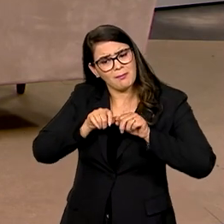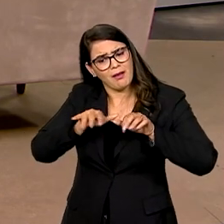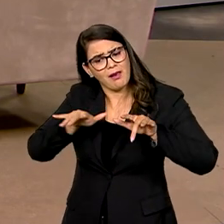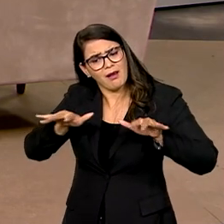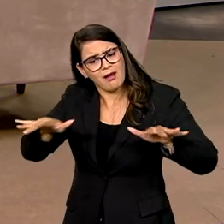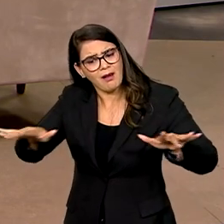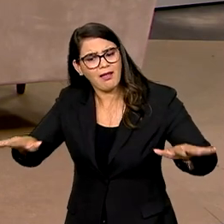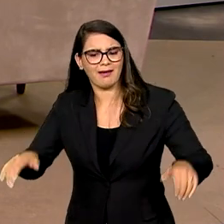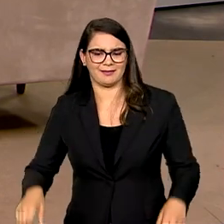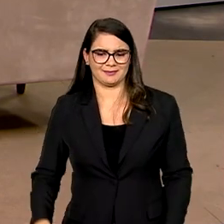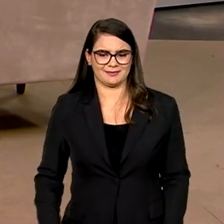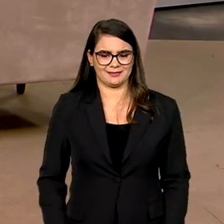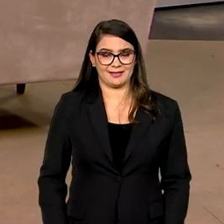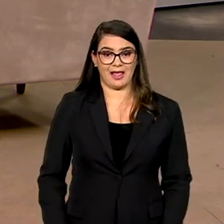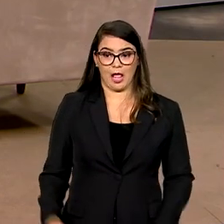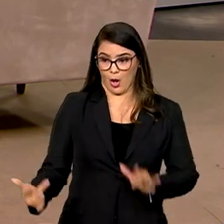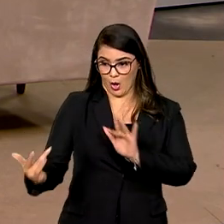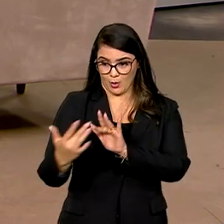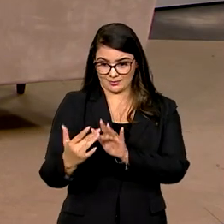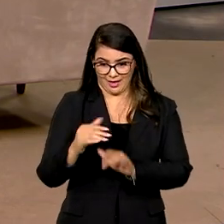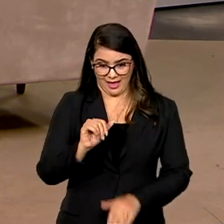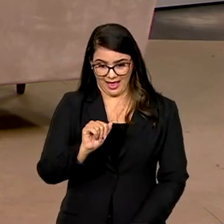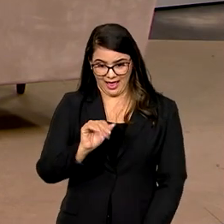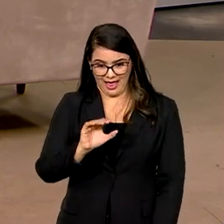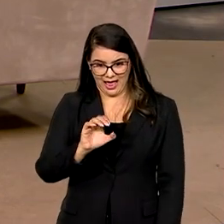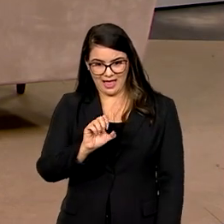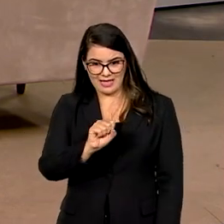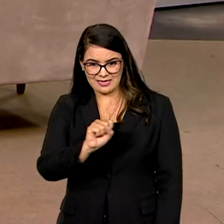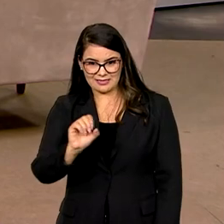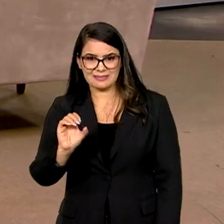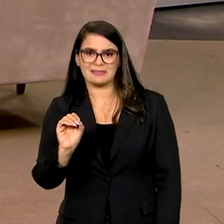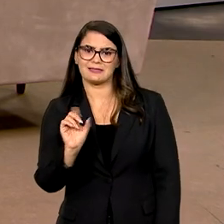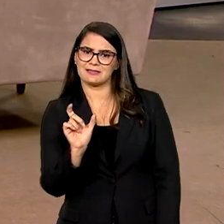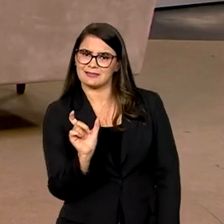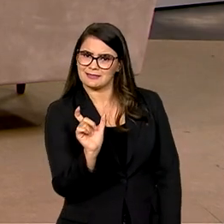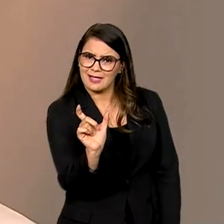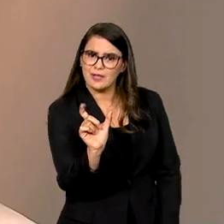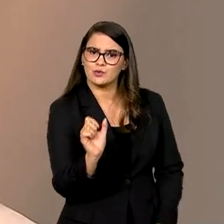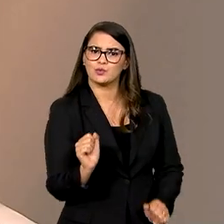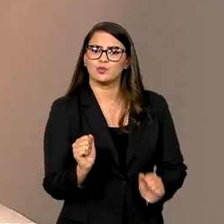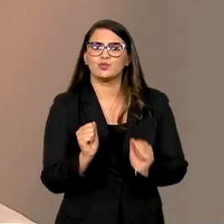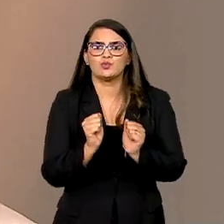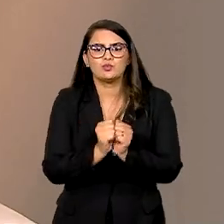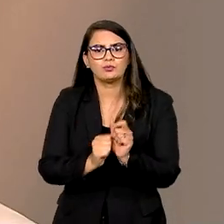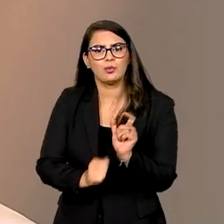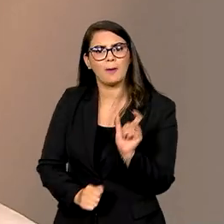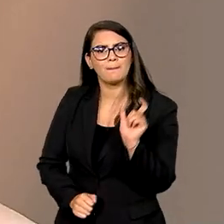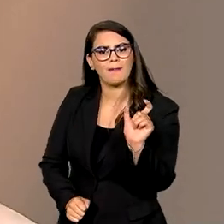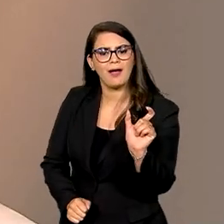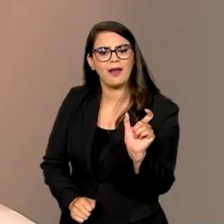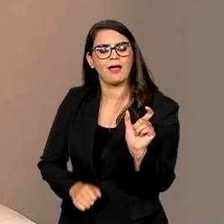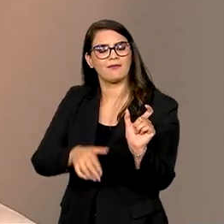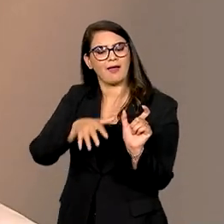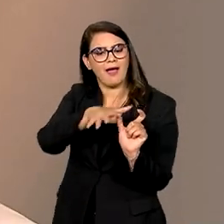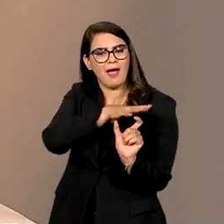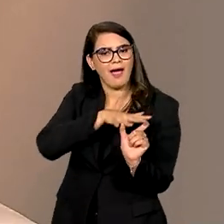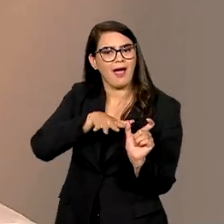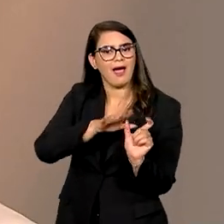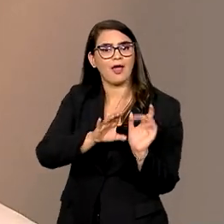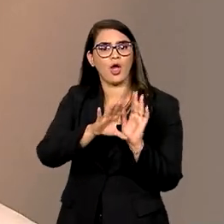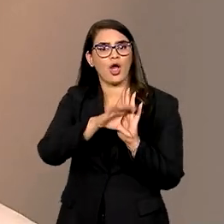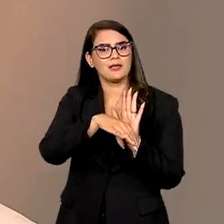né? A palavra acesso, para nós, está conjugada junto à palavra, à questão, né? A